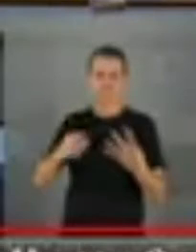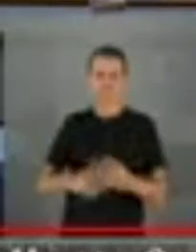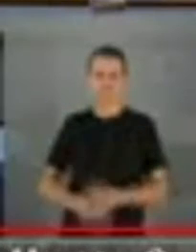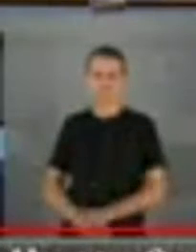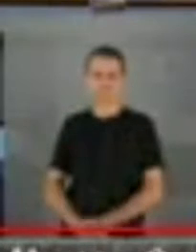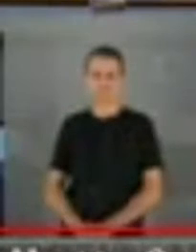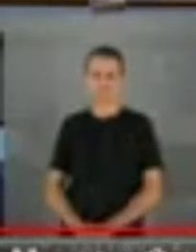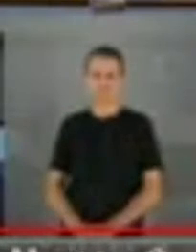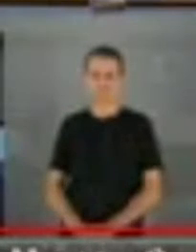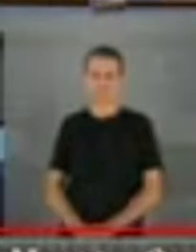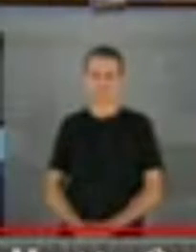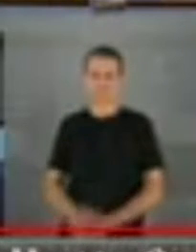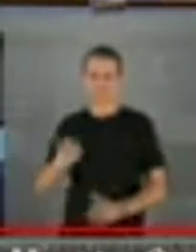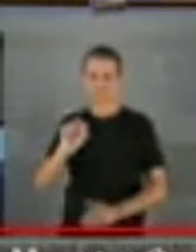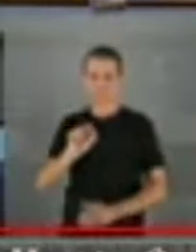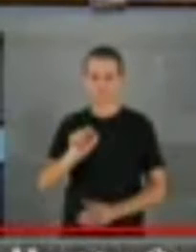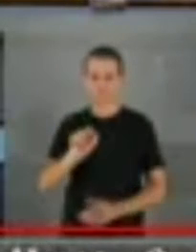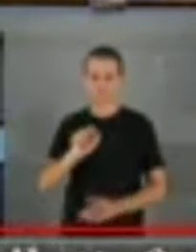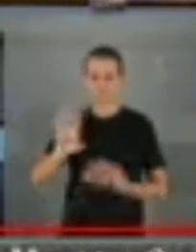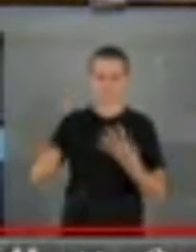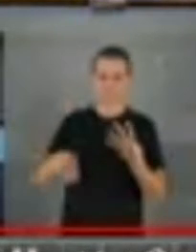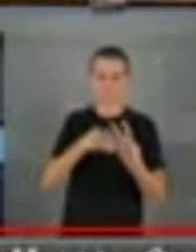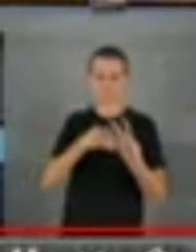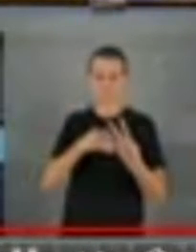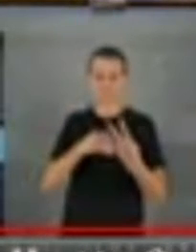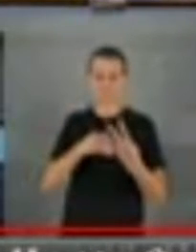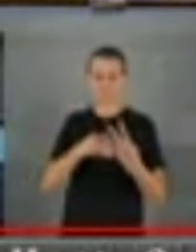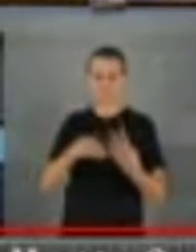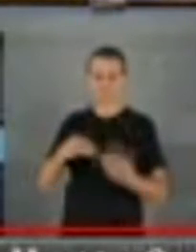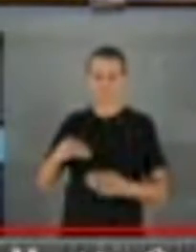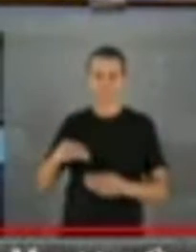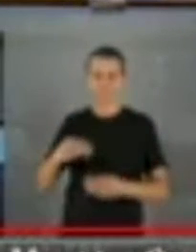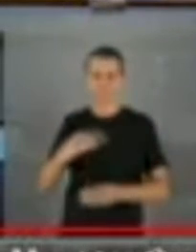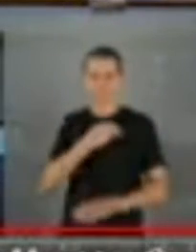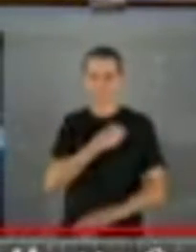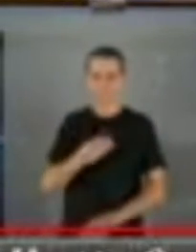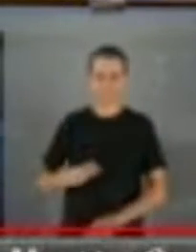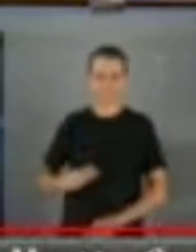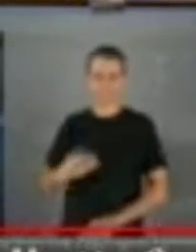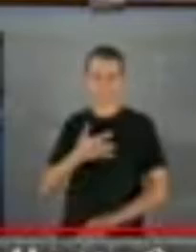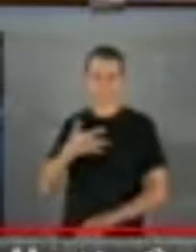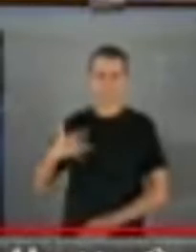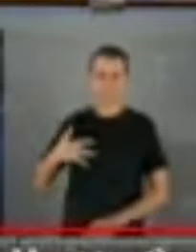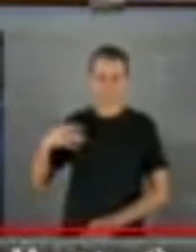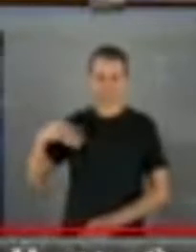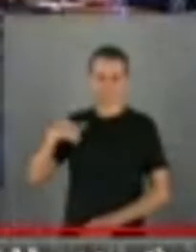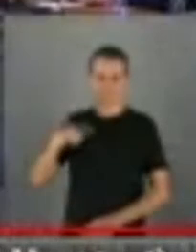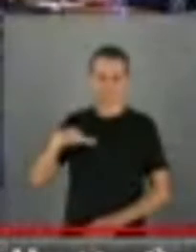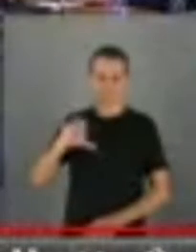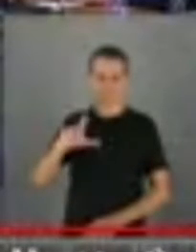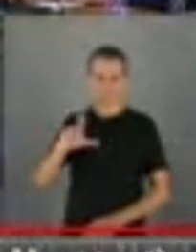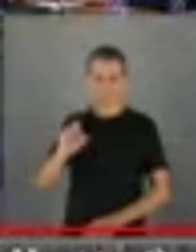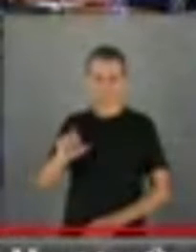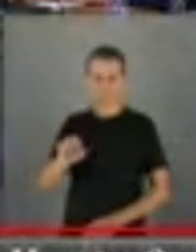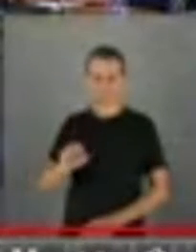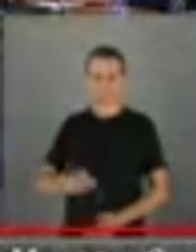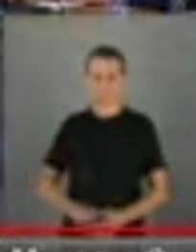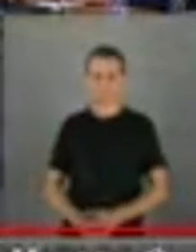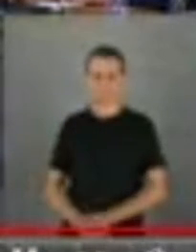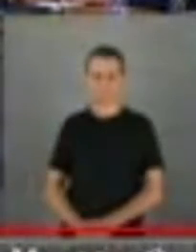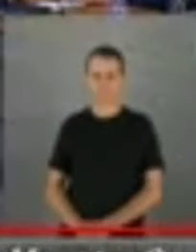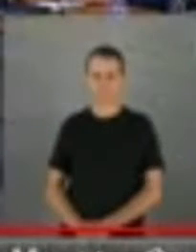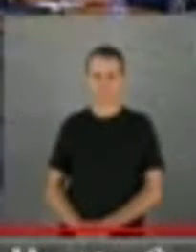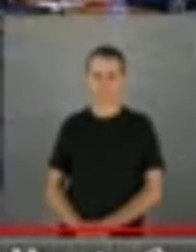Reconvocar o ministro da Saúde, Marcelo Queiroga. Em votação, que a prova permaneça como está. Senhor